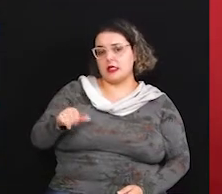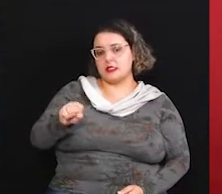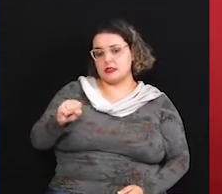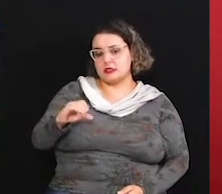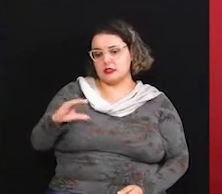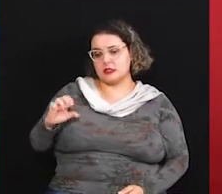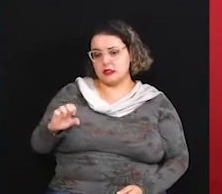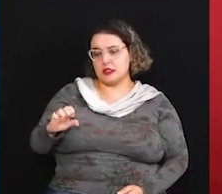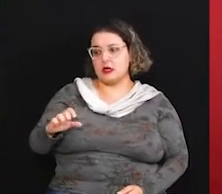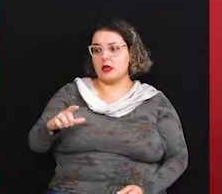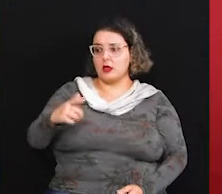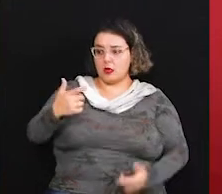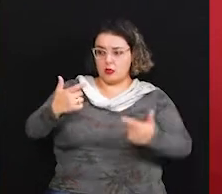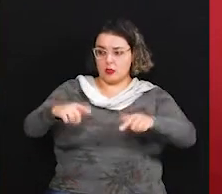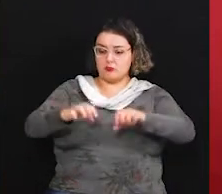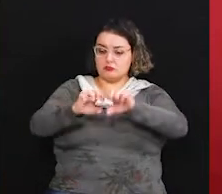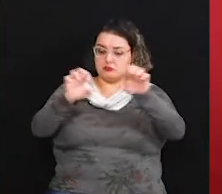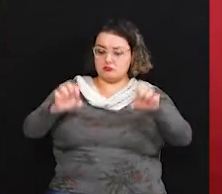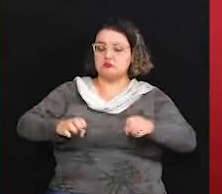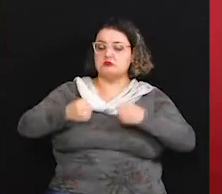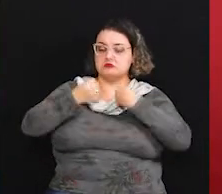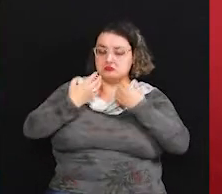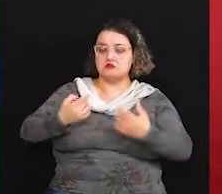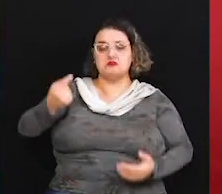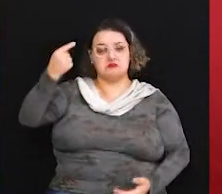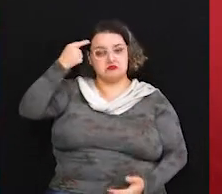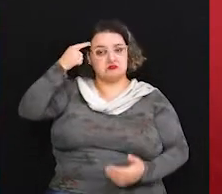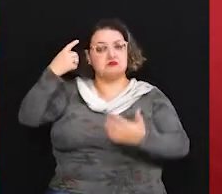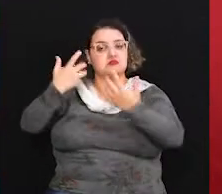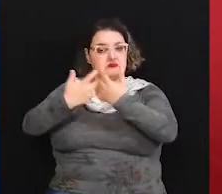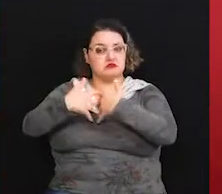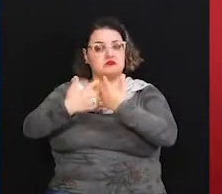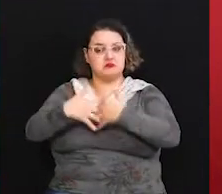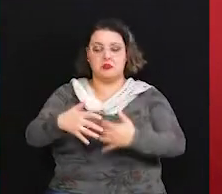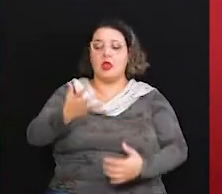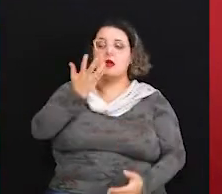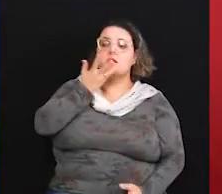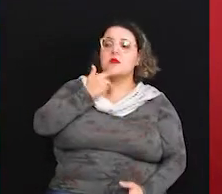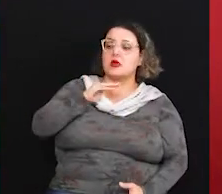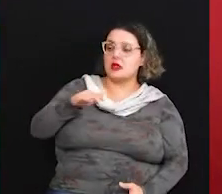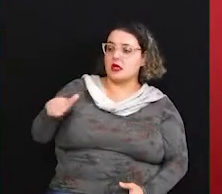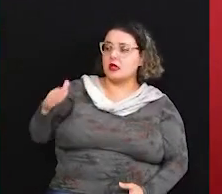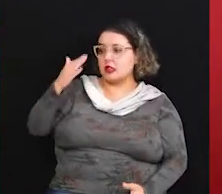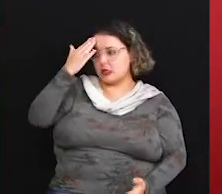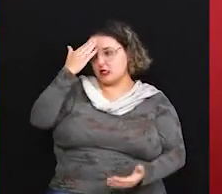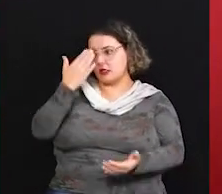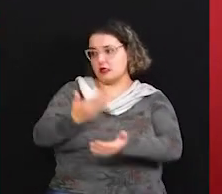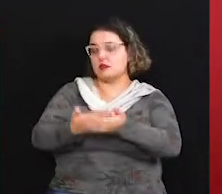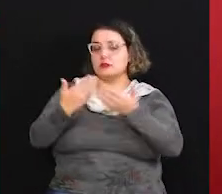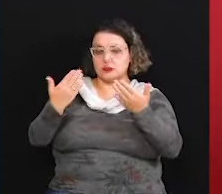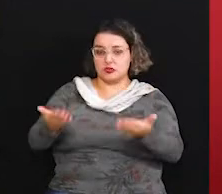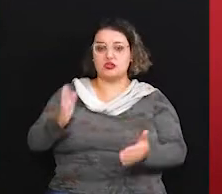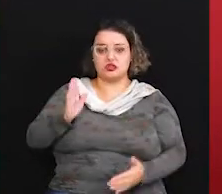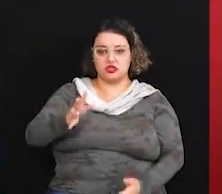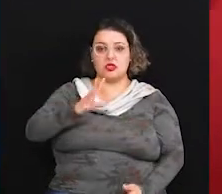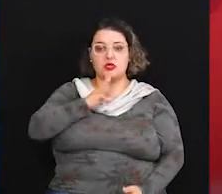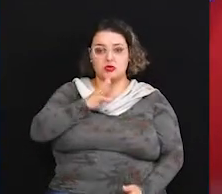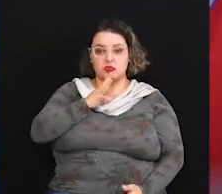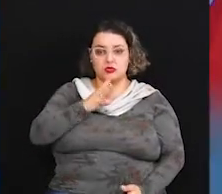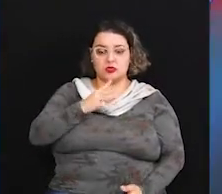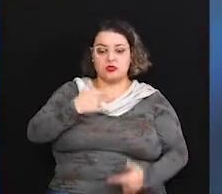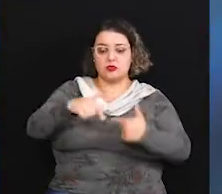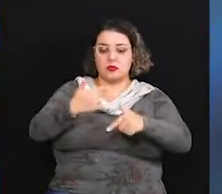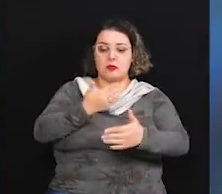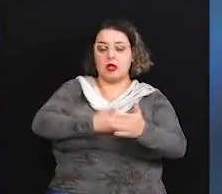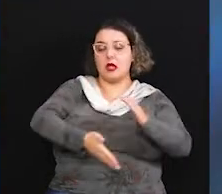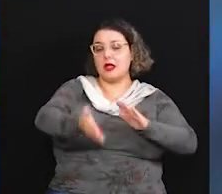é um espaço muito bem estruturado e muito bem pensado para as crianças. Eu acredito que, apesar de você já conhecer o trabalho que foi